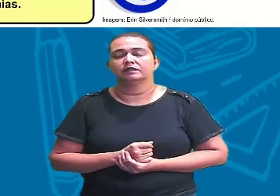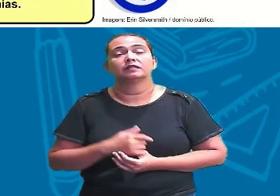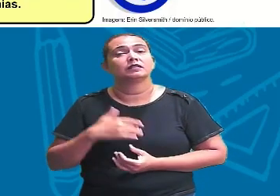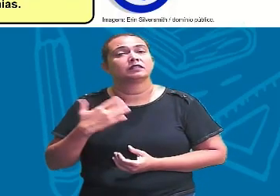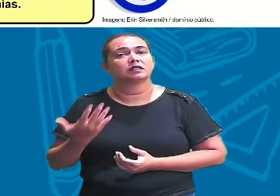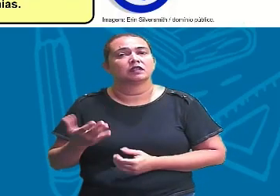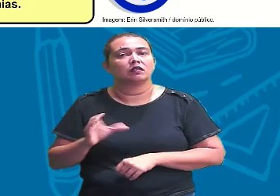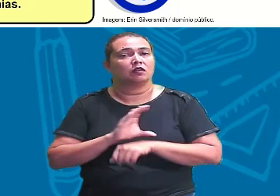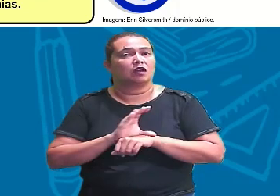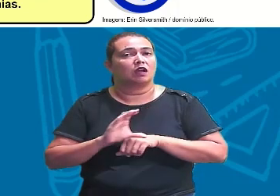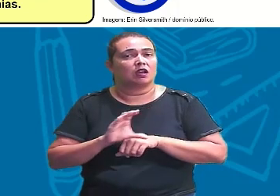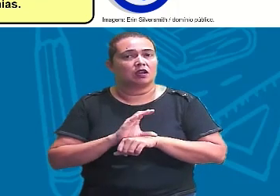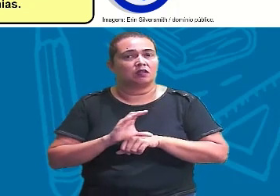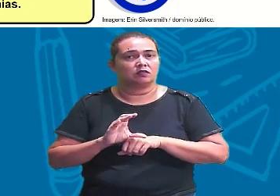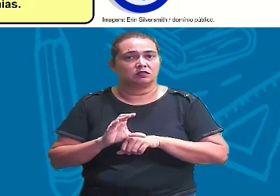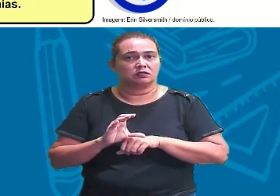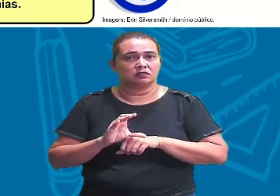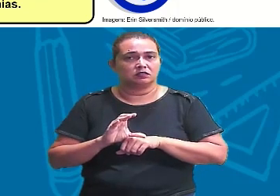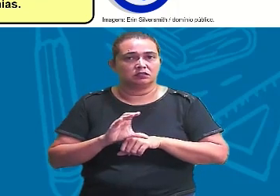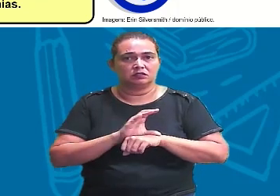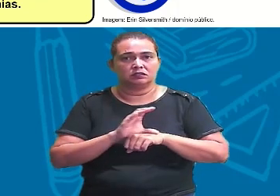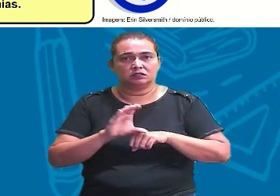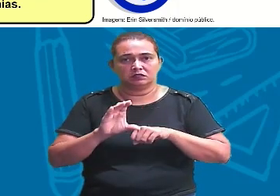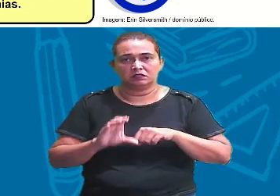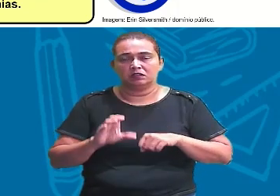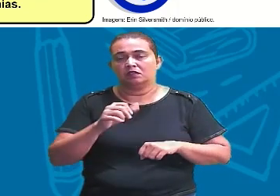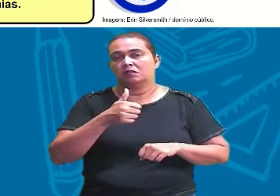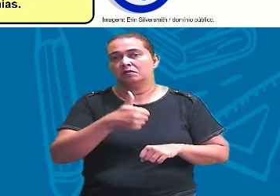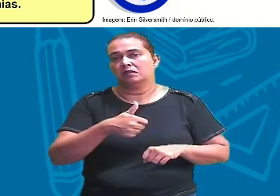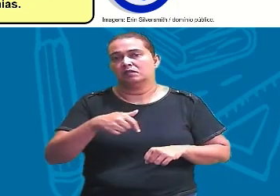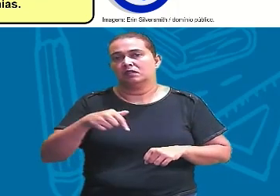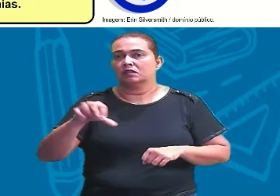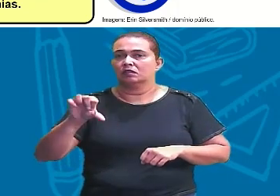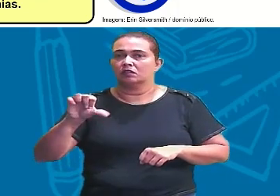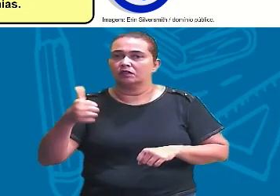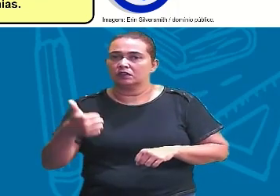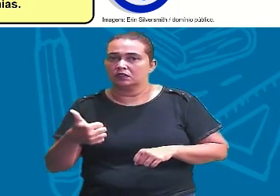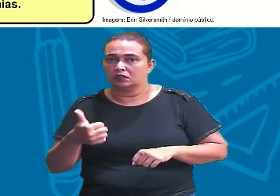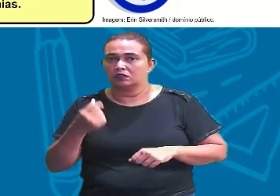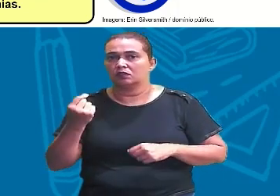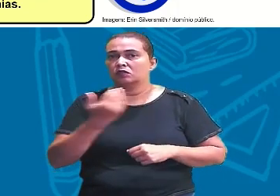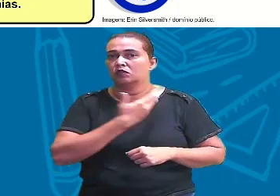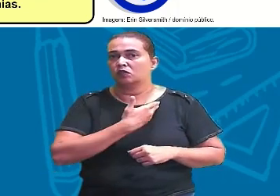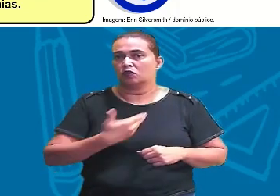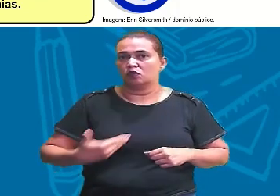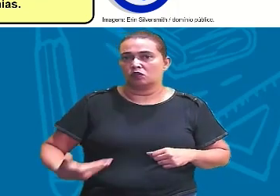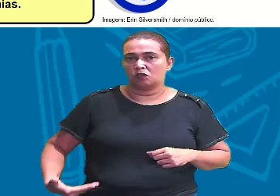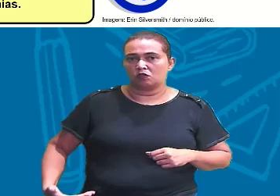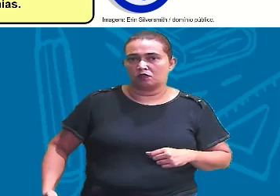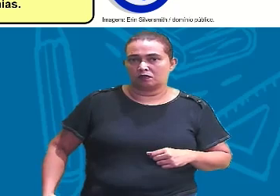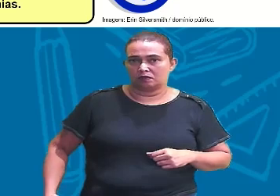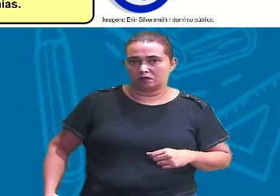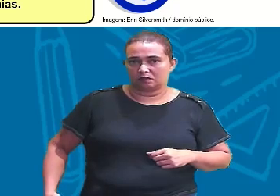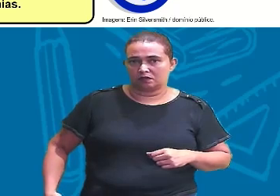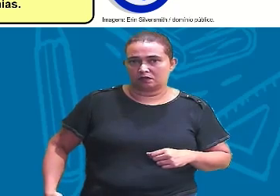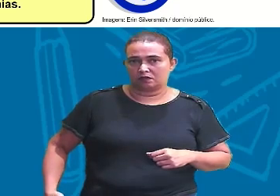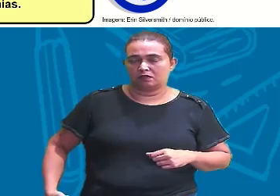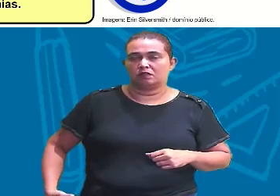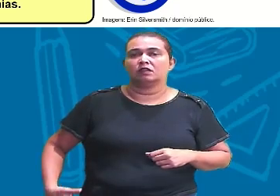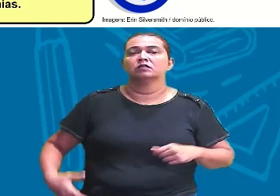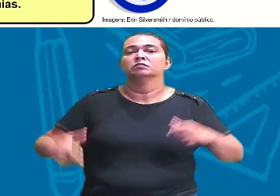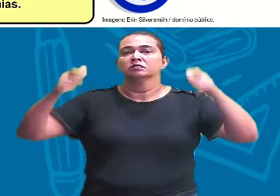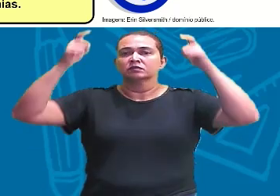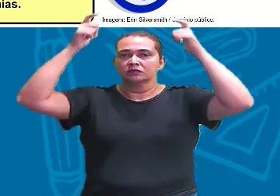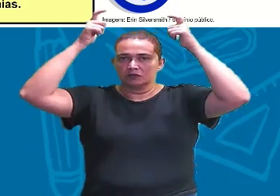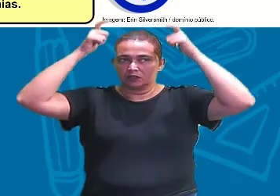Então, Constituição de 1791. A forma de governo passou a ser uma monarquia constitucional. O que isso